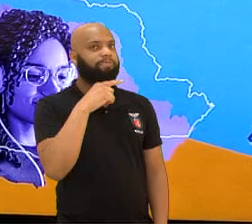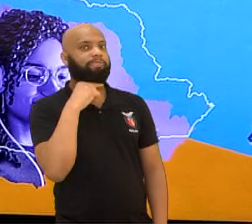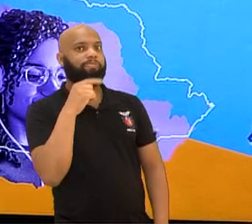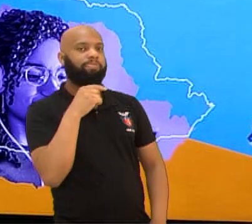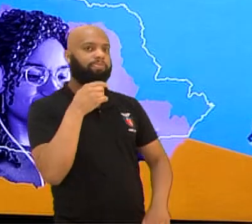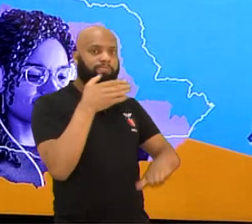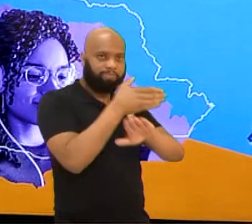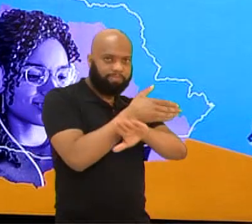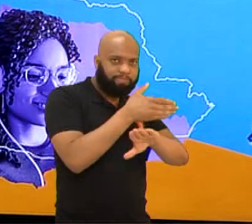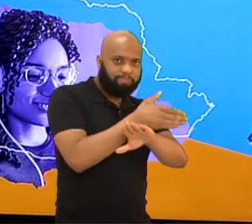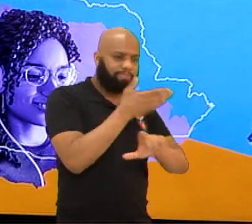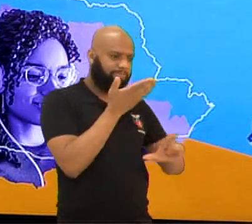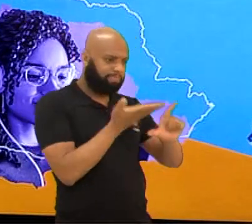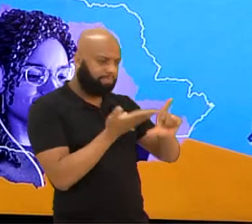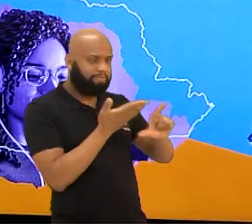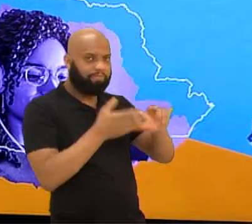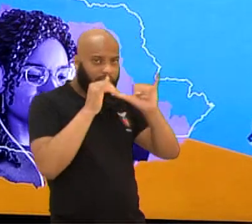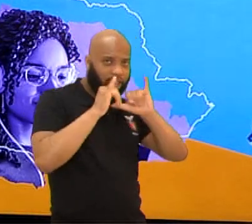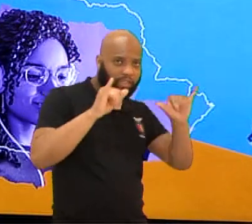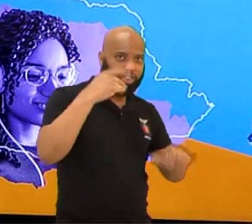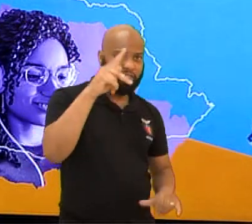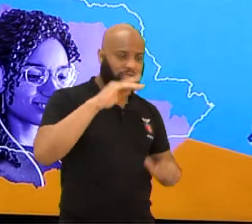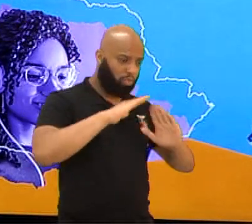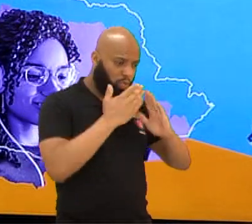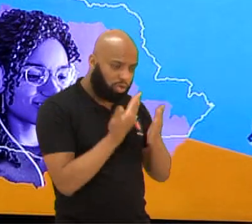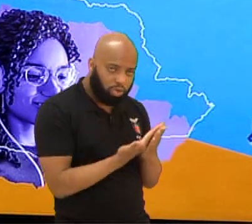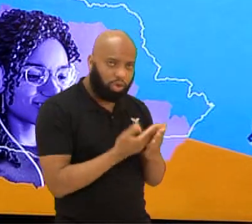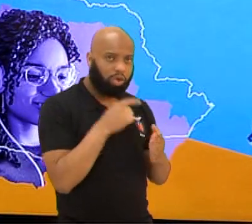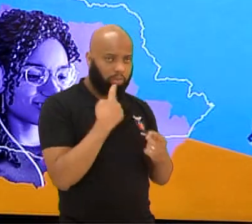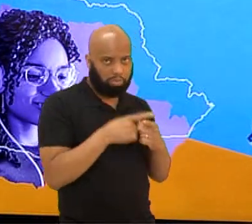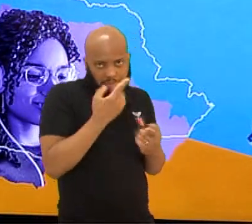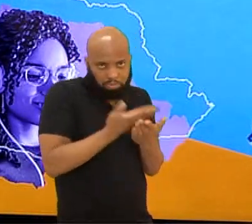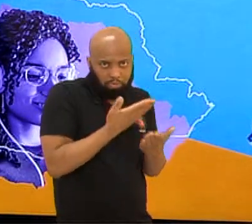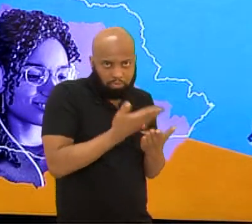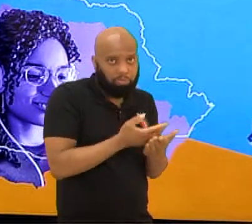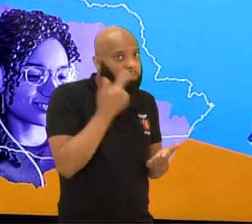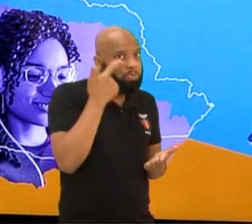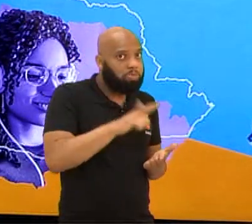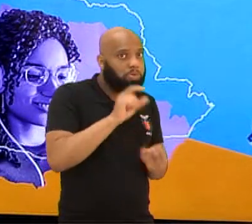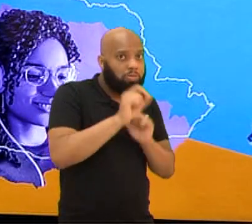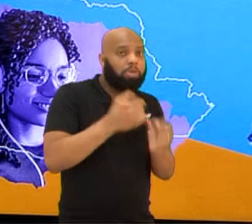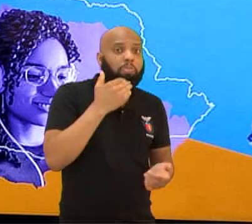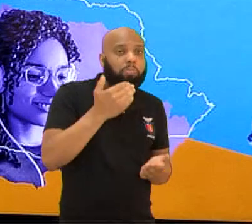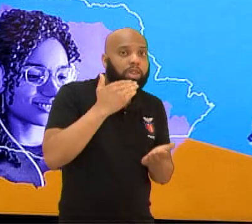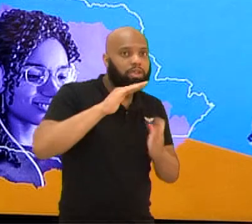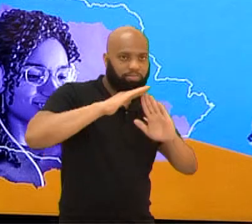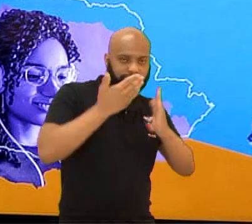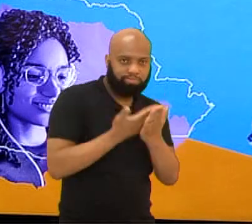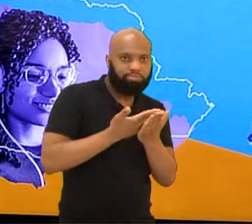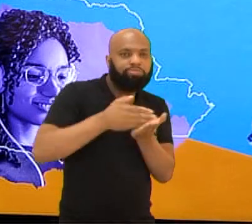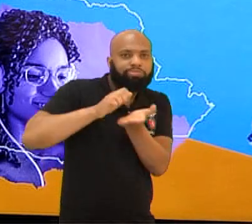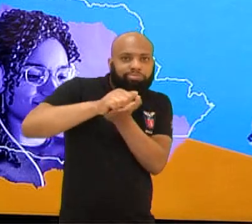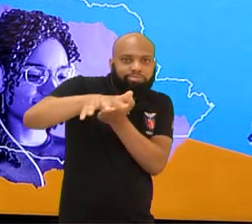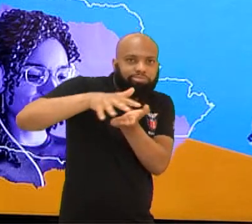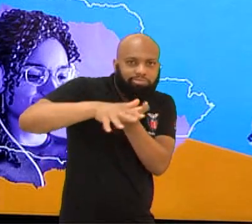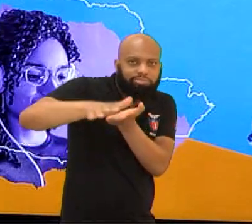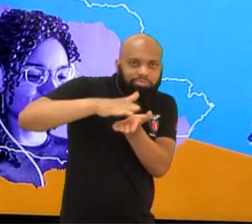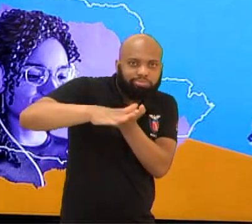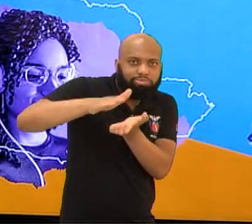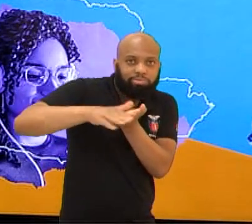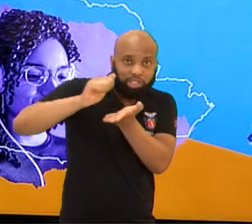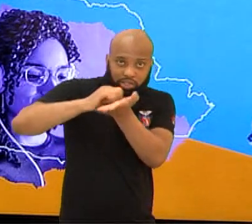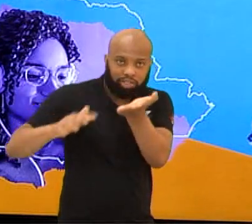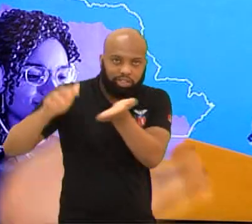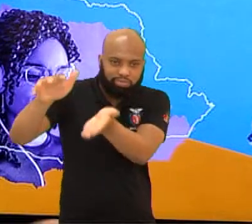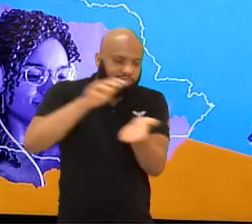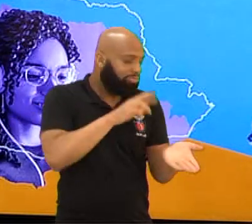acessar a plataforma, notifiquem a escola ao qual vocês estão estudando para que vocês consigam ter acesso, então, à plataforma. Então, vamos lá,